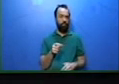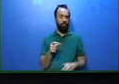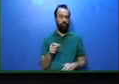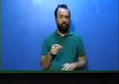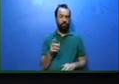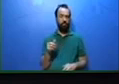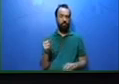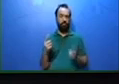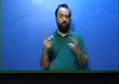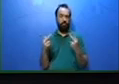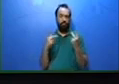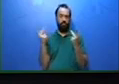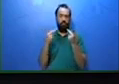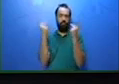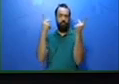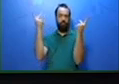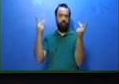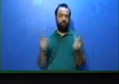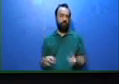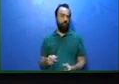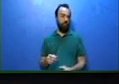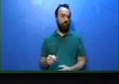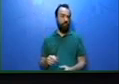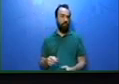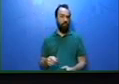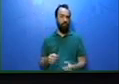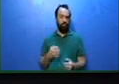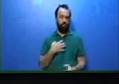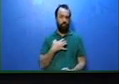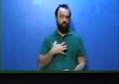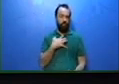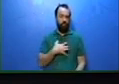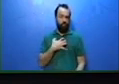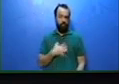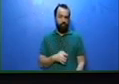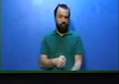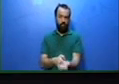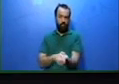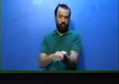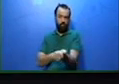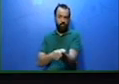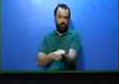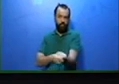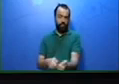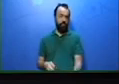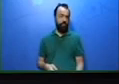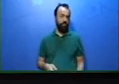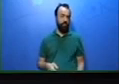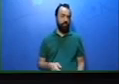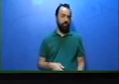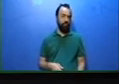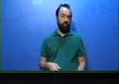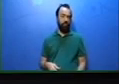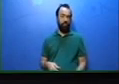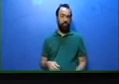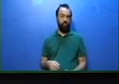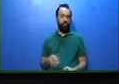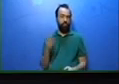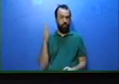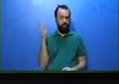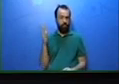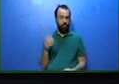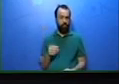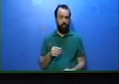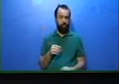assim saindo da cabeça do personagem, significa que ele está bravo, nervoso. A caveira significa que é